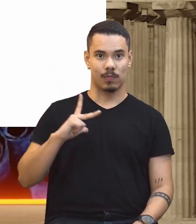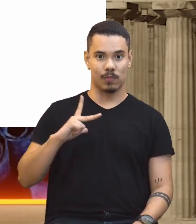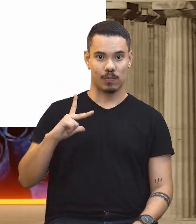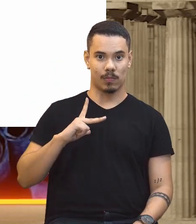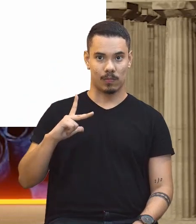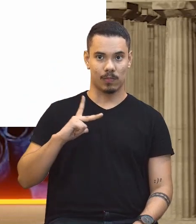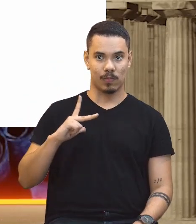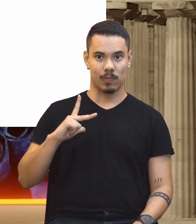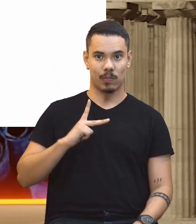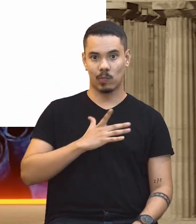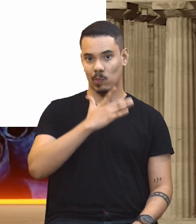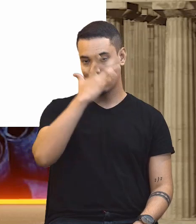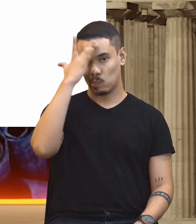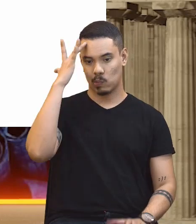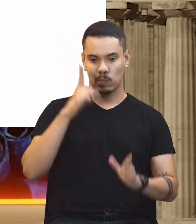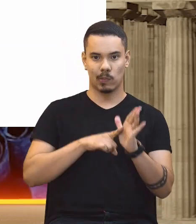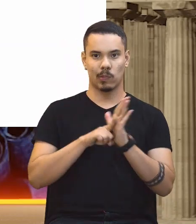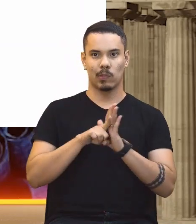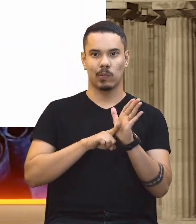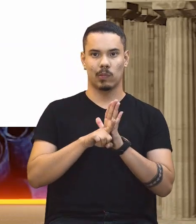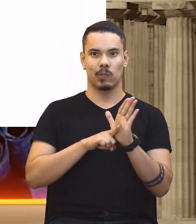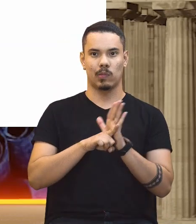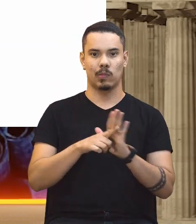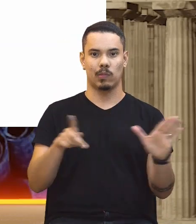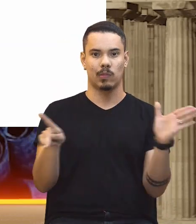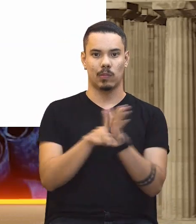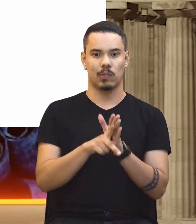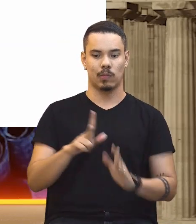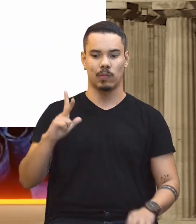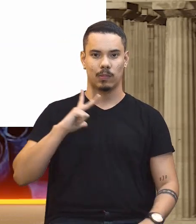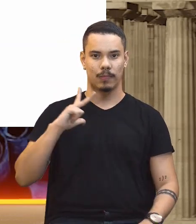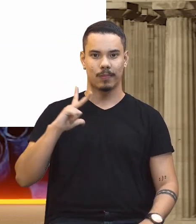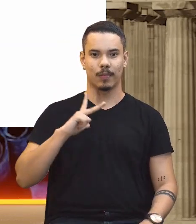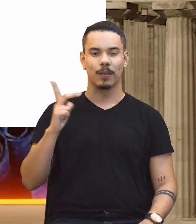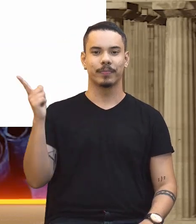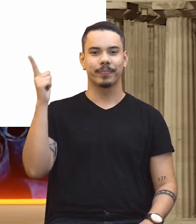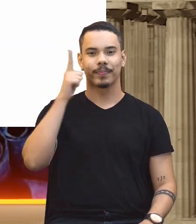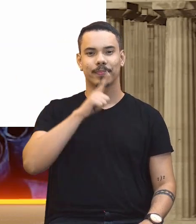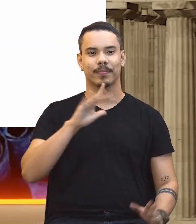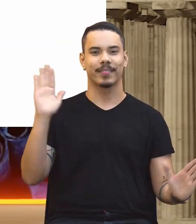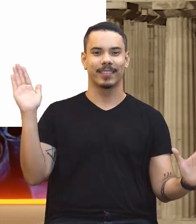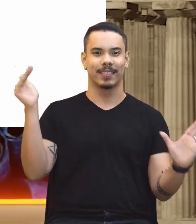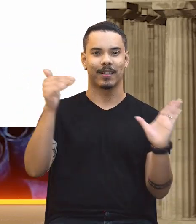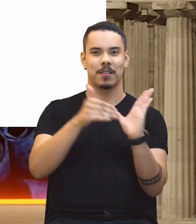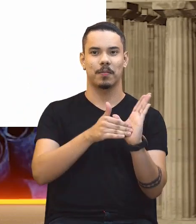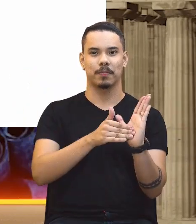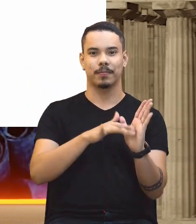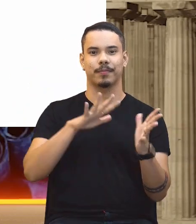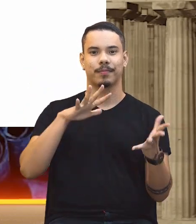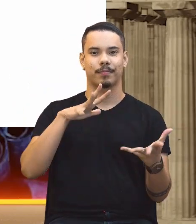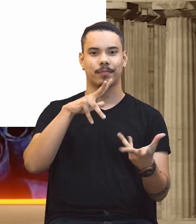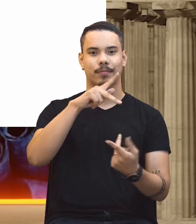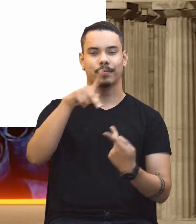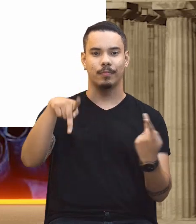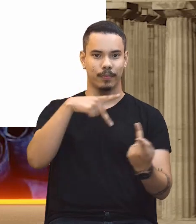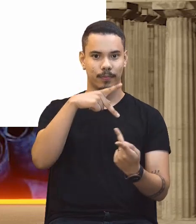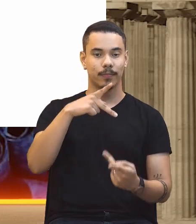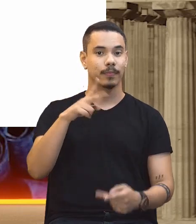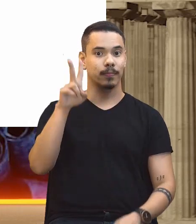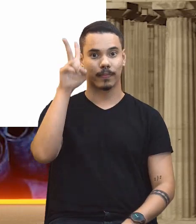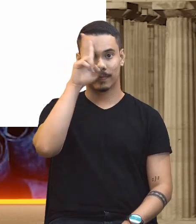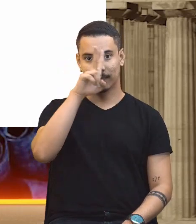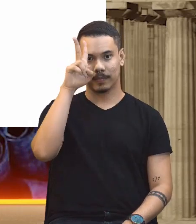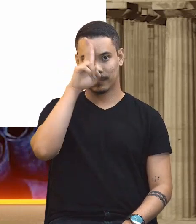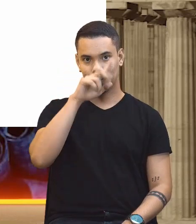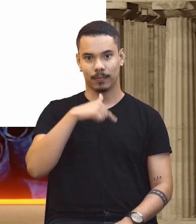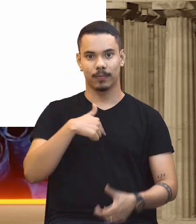daquela pesquisa individual, para se atingir o universal? Lembrando para vocês que, como a gente viu